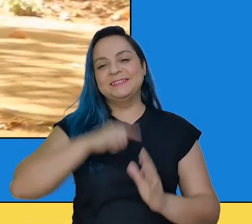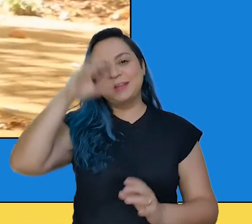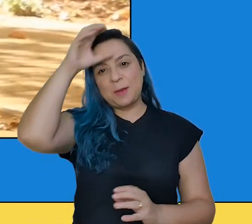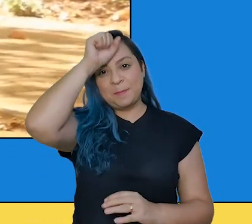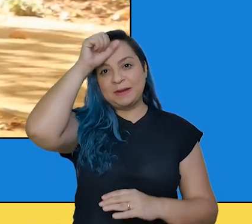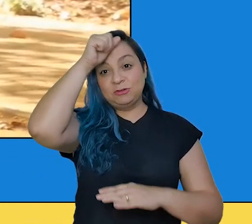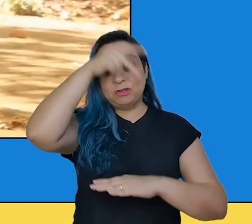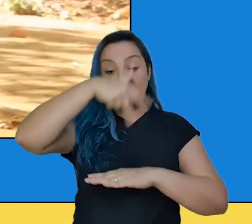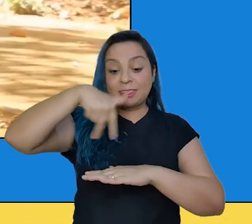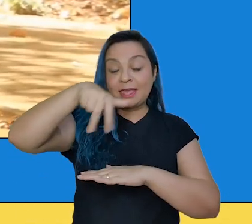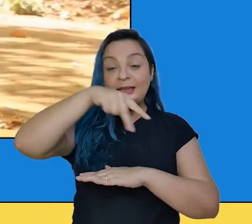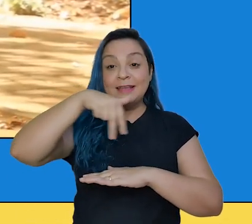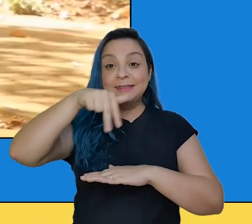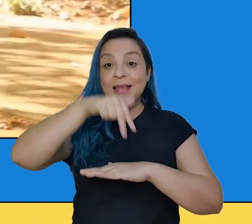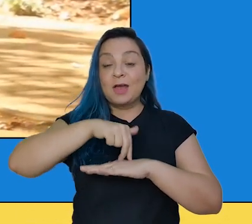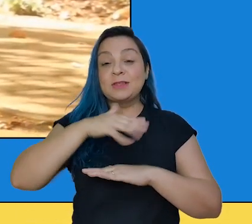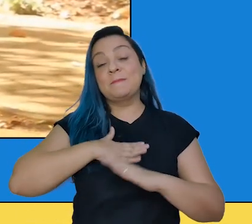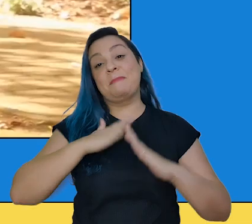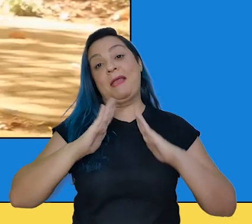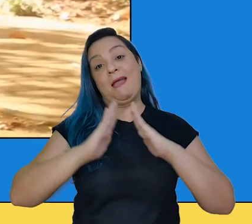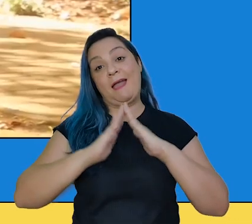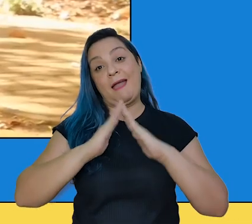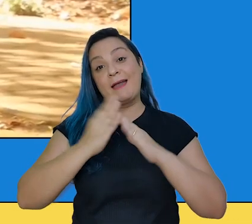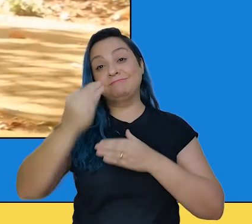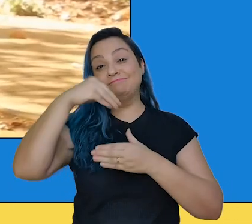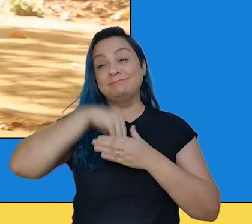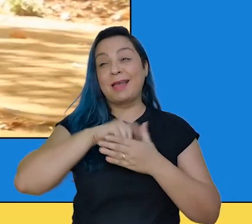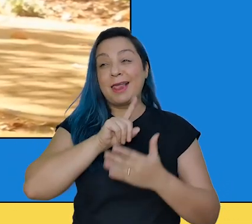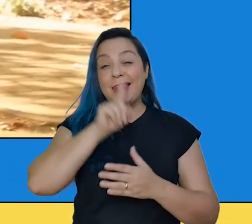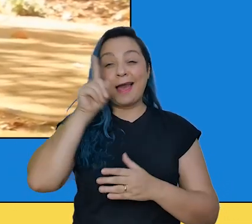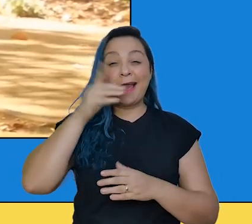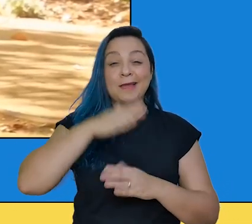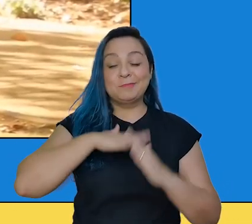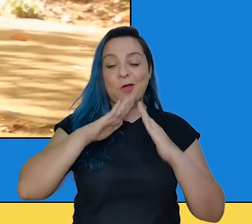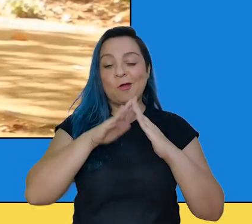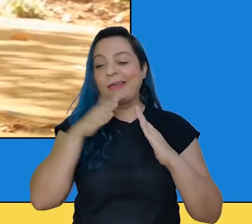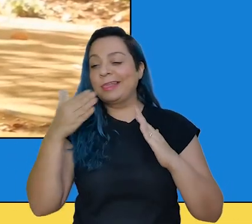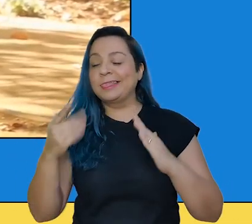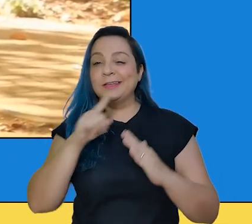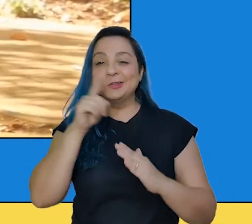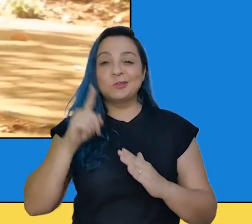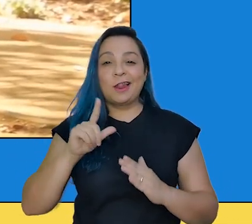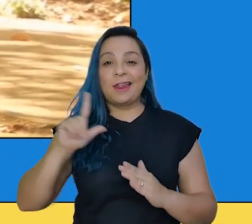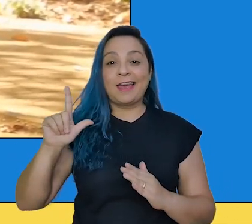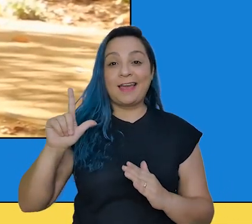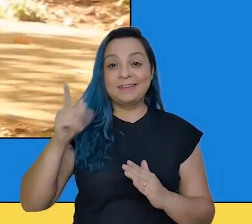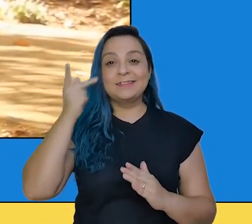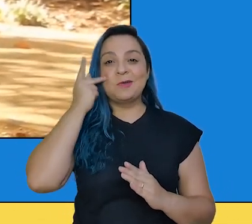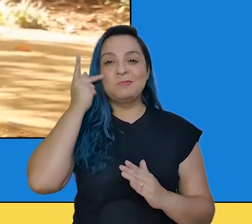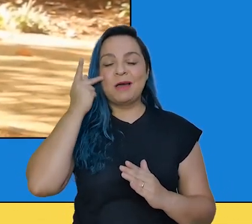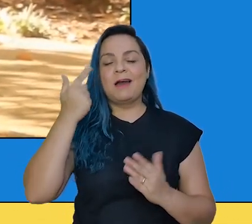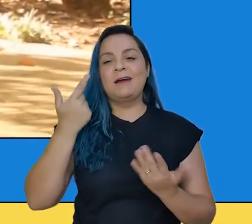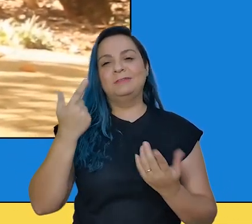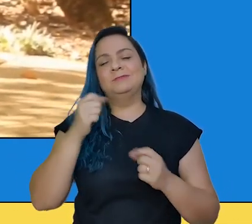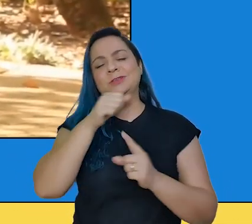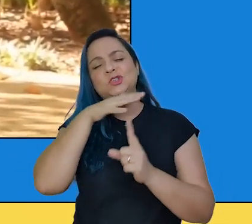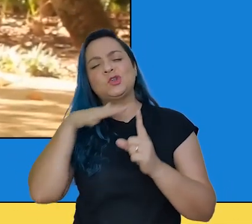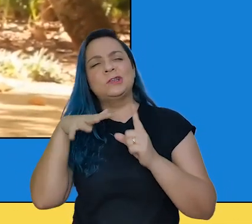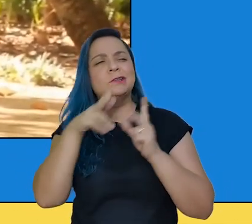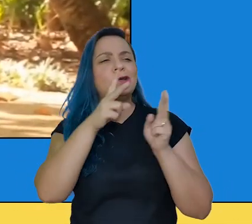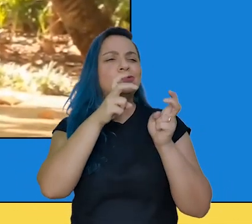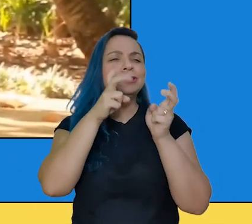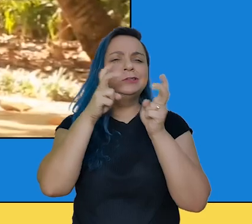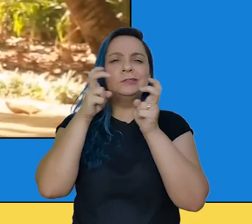a dançar nos confins da minha casa, lá no meu quintalzinho, na Zona Leste, muito por conta de um recorte social,